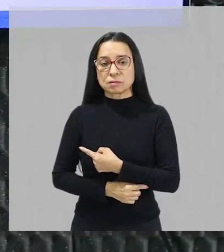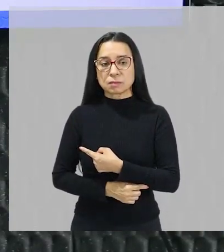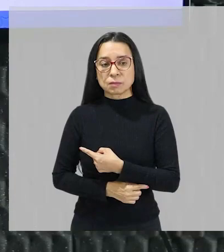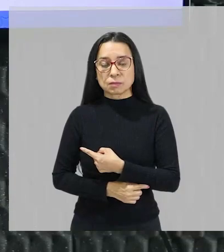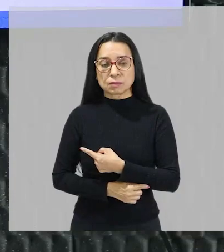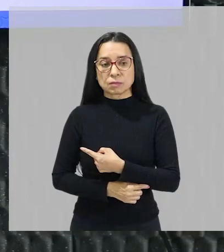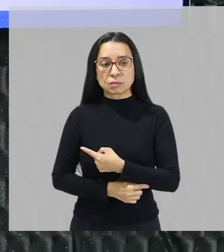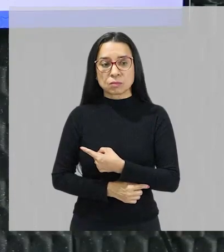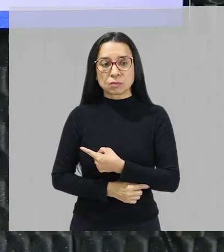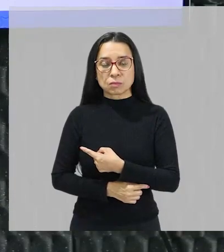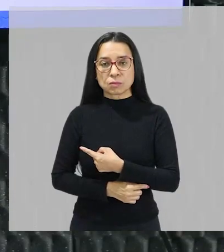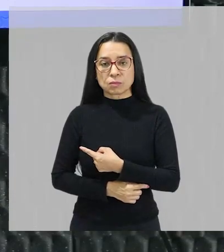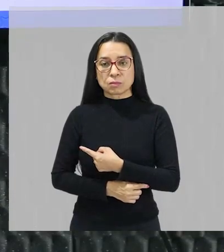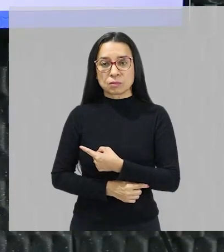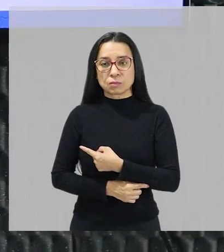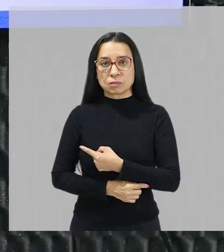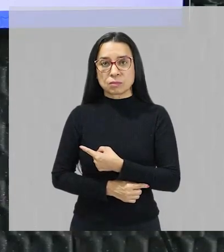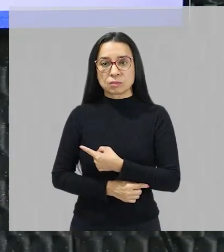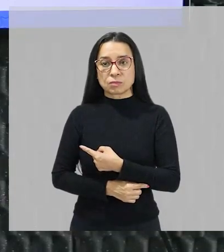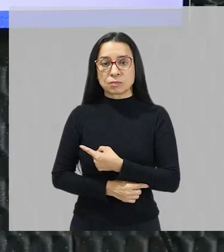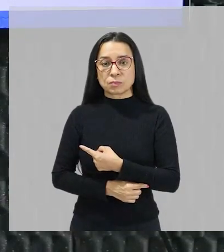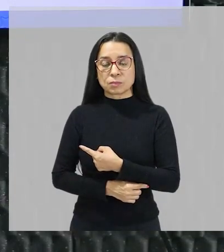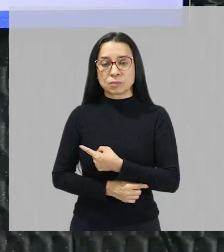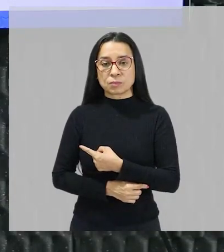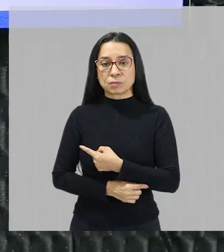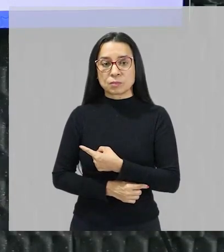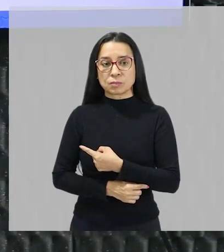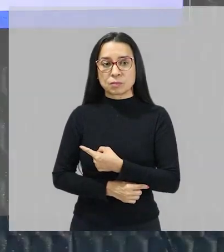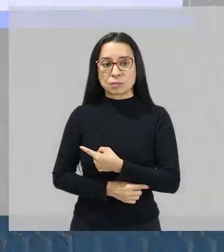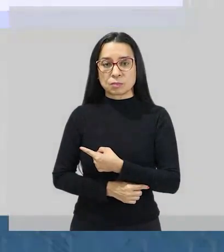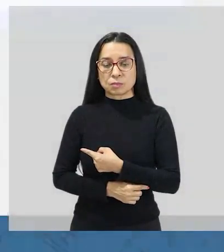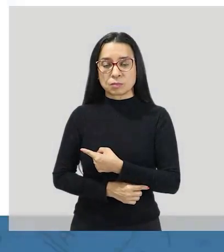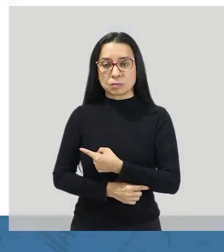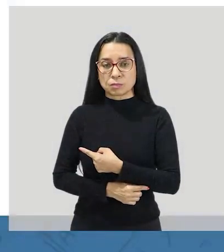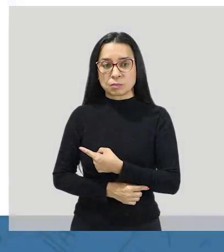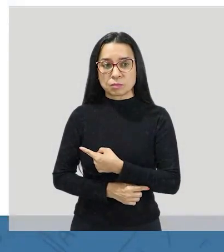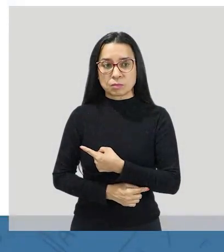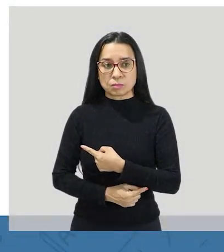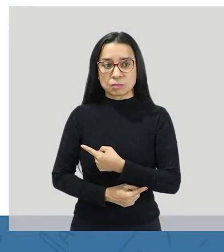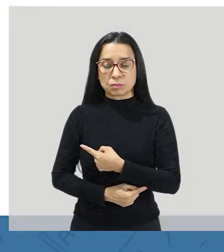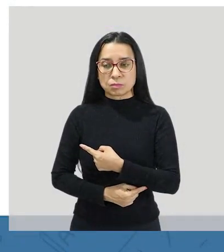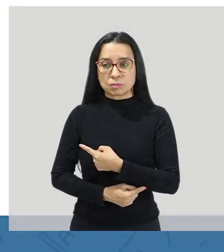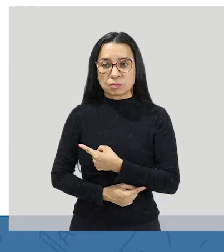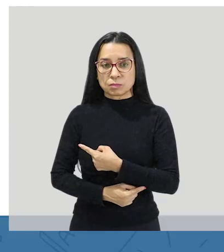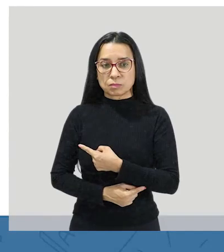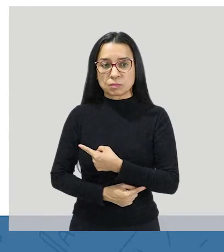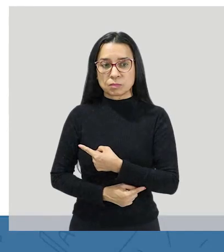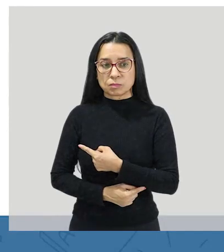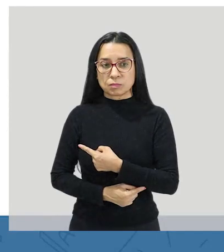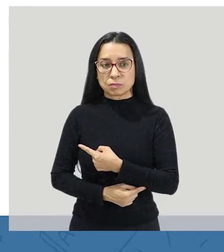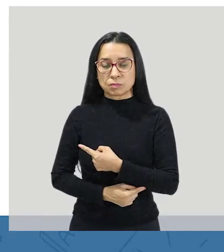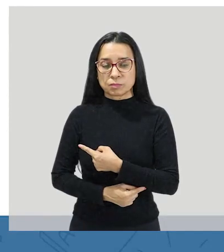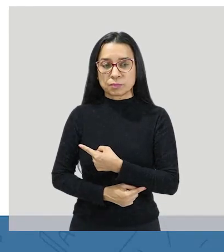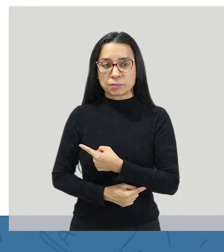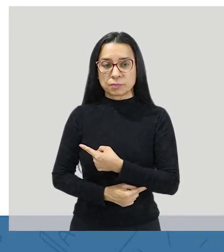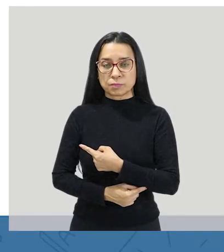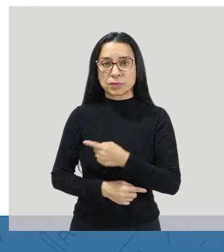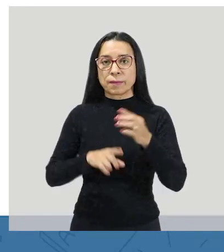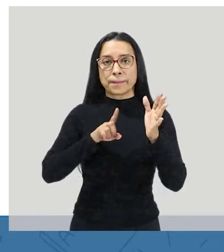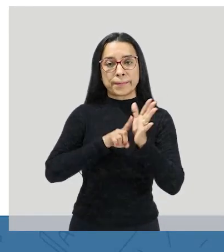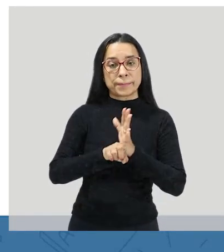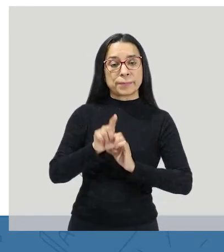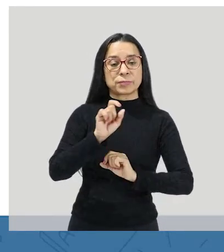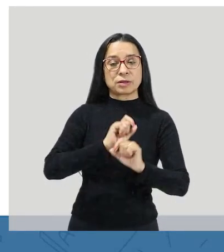dessa manifestação popular, que é a quadrilha junina, resulta do seguinte processo sócio-histórico. A pergunta